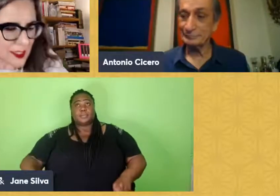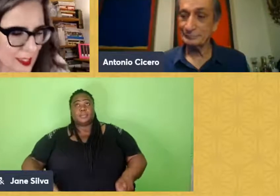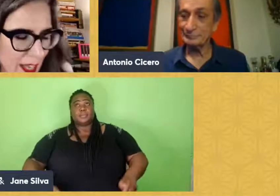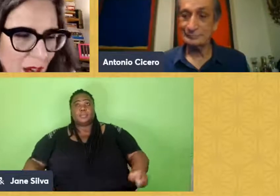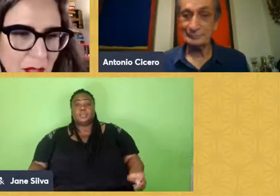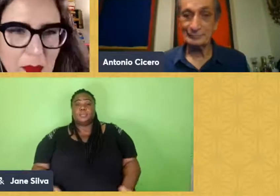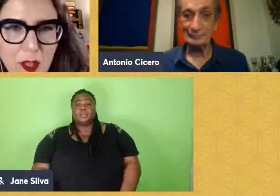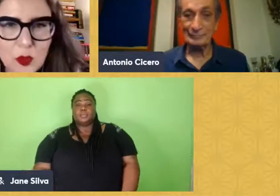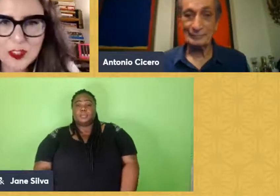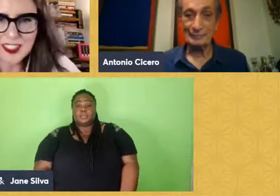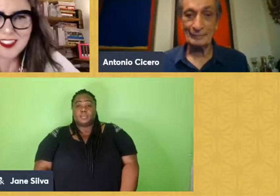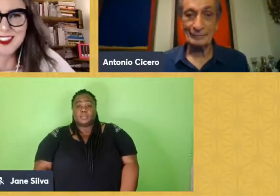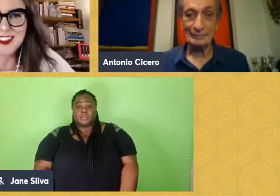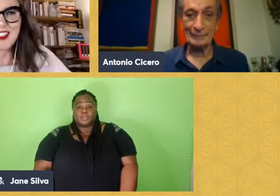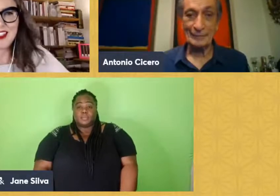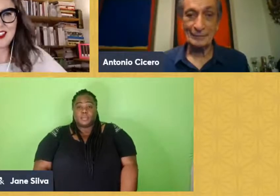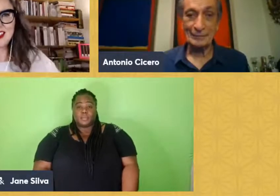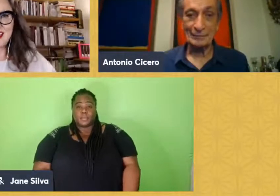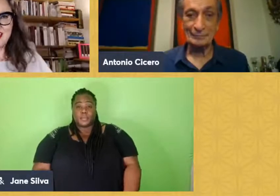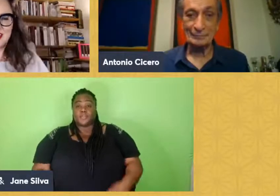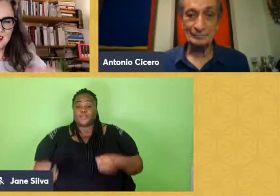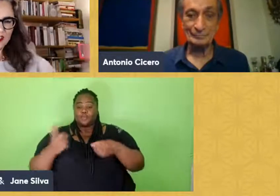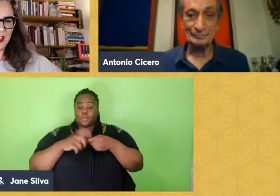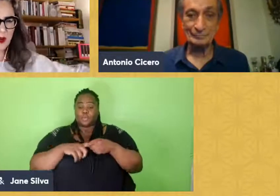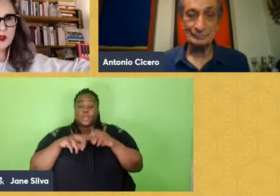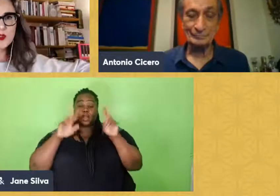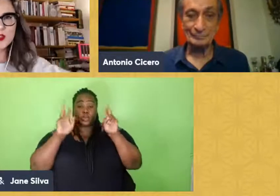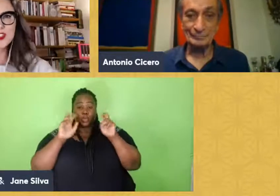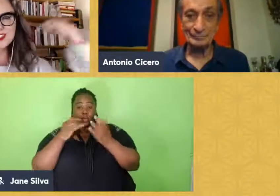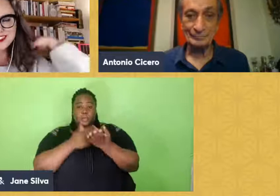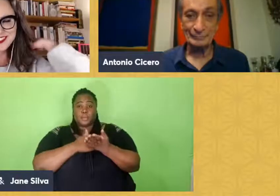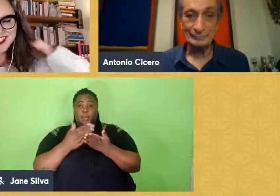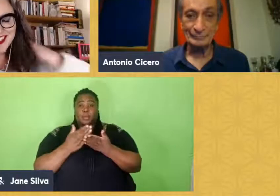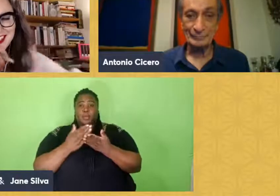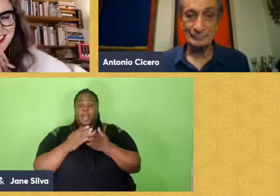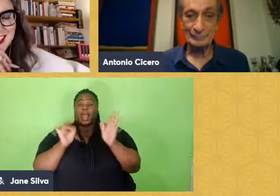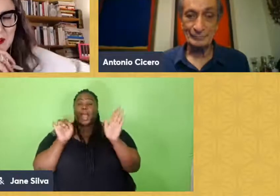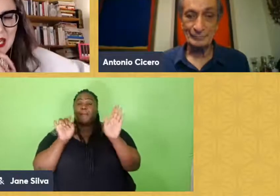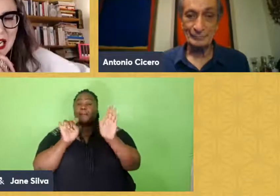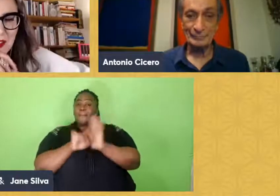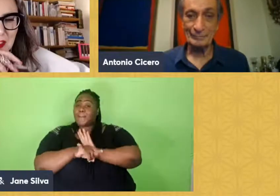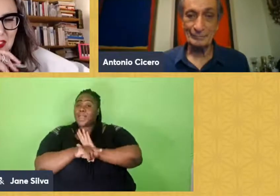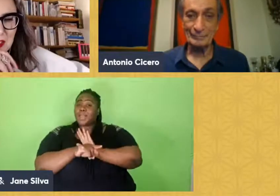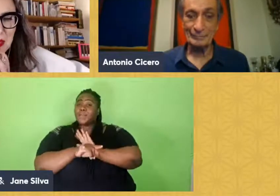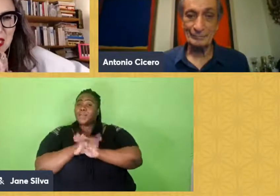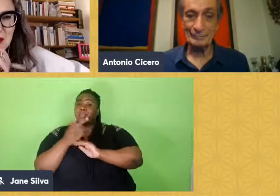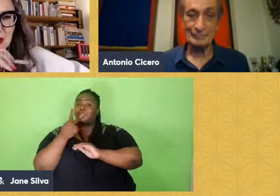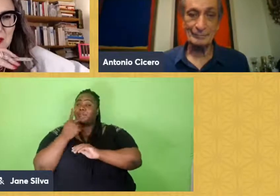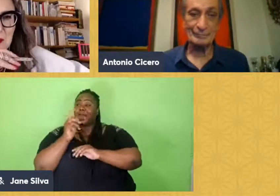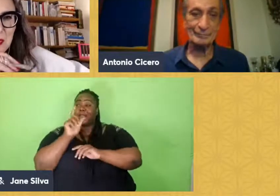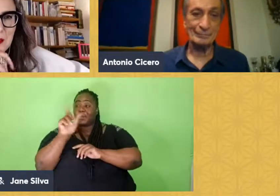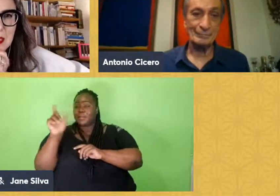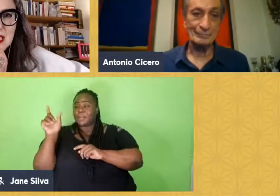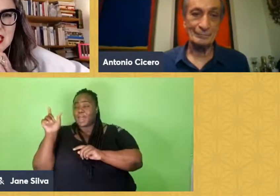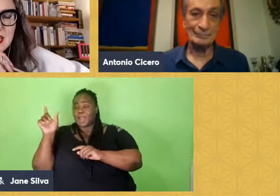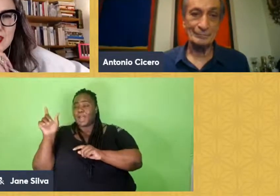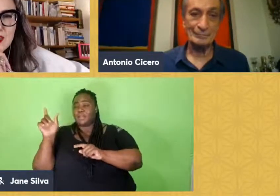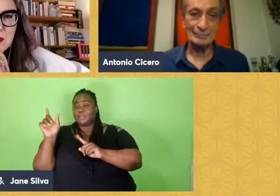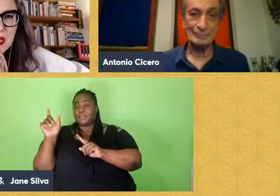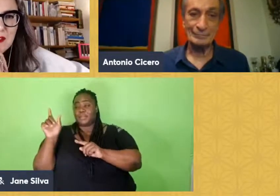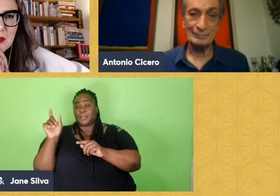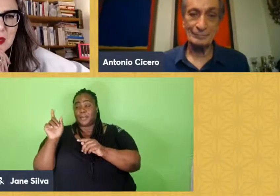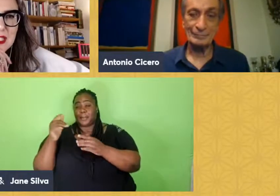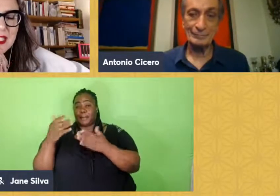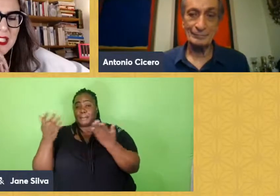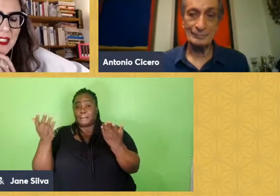tema inicial, é a pergunta da qual surge essa palavra, né, essa palavra presente,